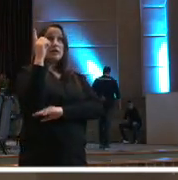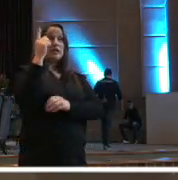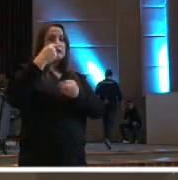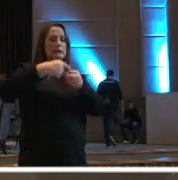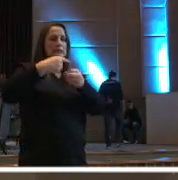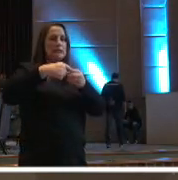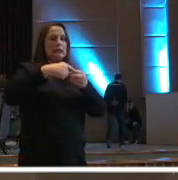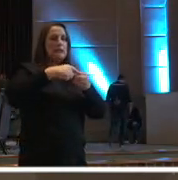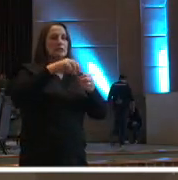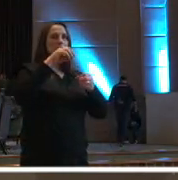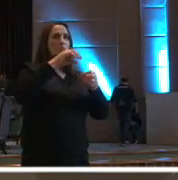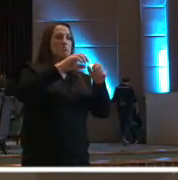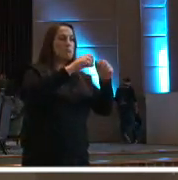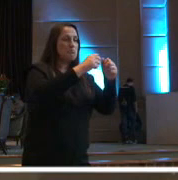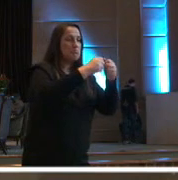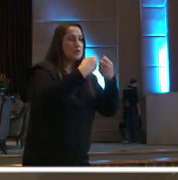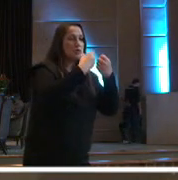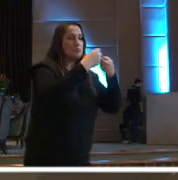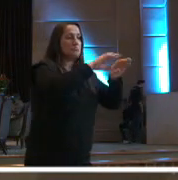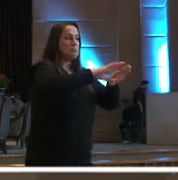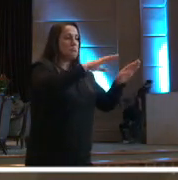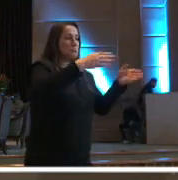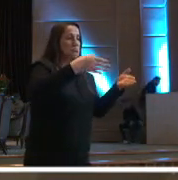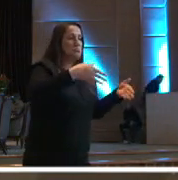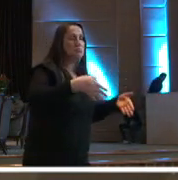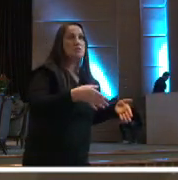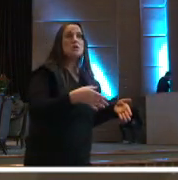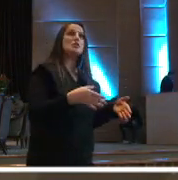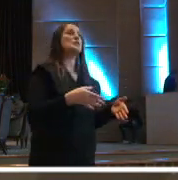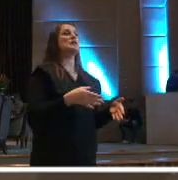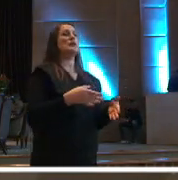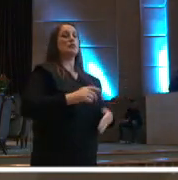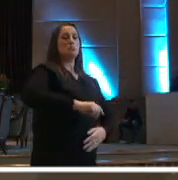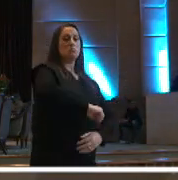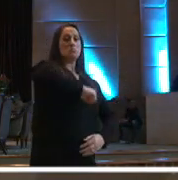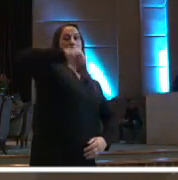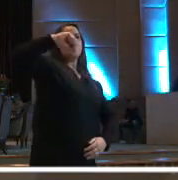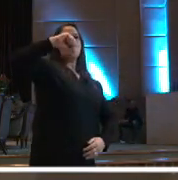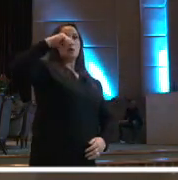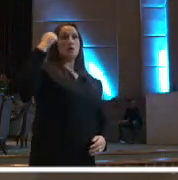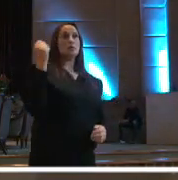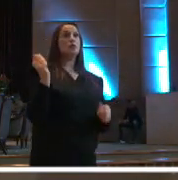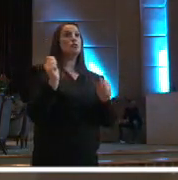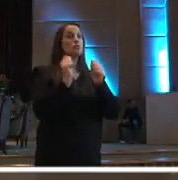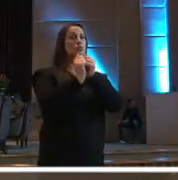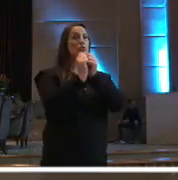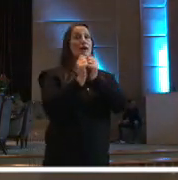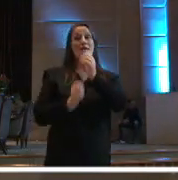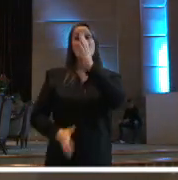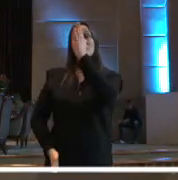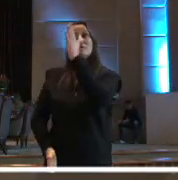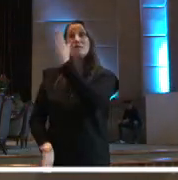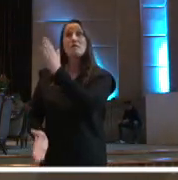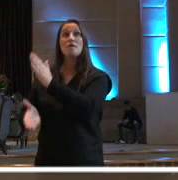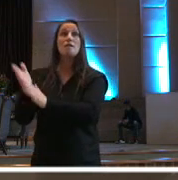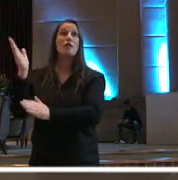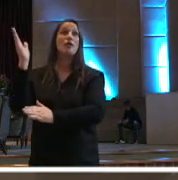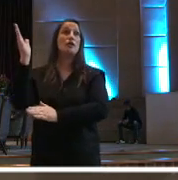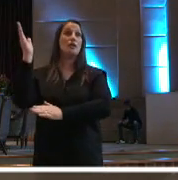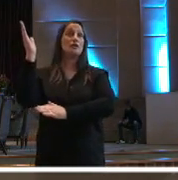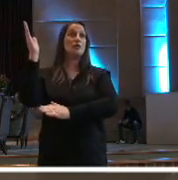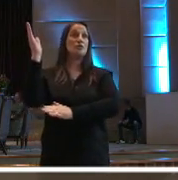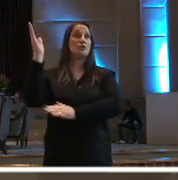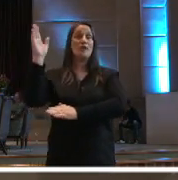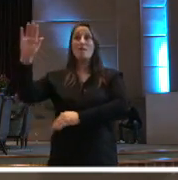com o pão da mesa do Senhor e a espada de Golias, ele foge para fora da fronteira